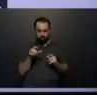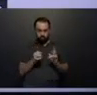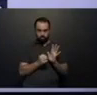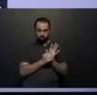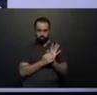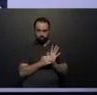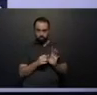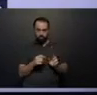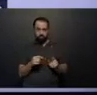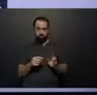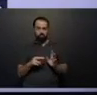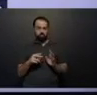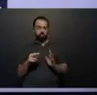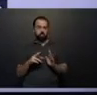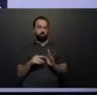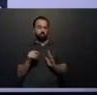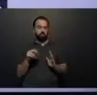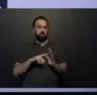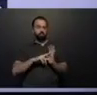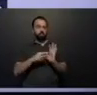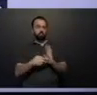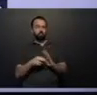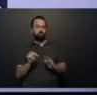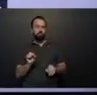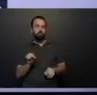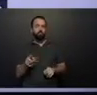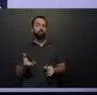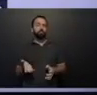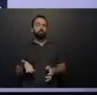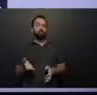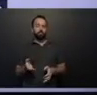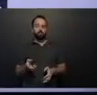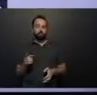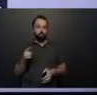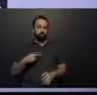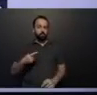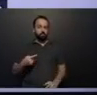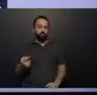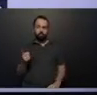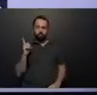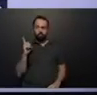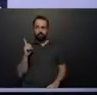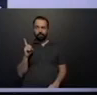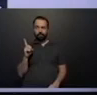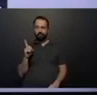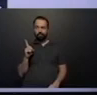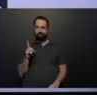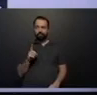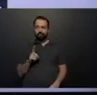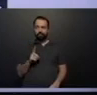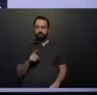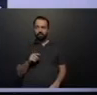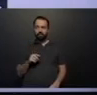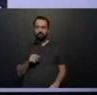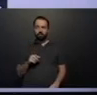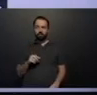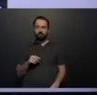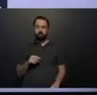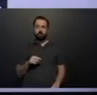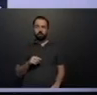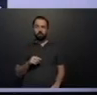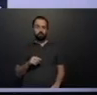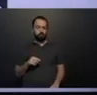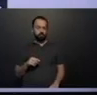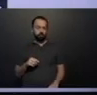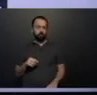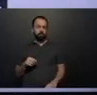sabe rapidamente o significado daquele símbolo. O primeiro símbolo está relacionado com um